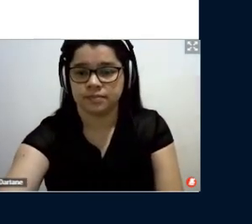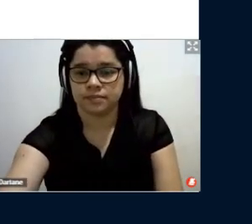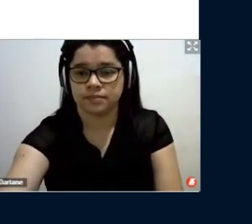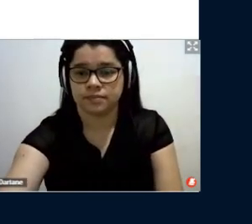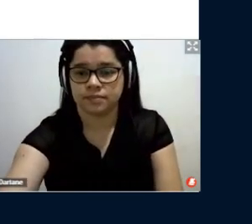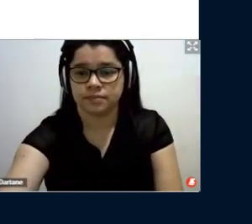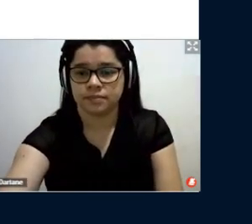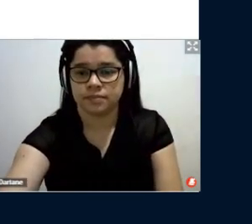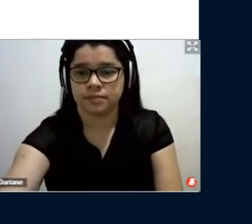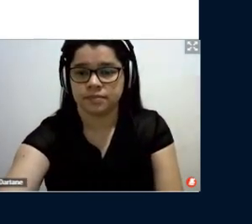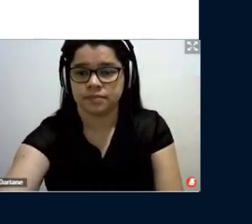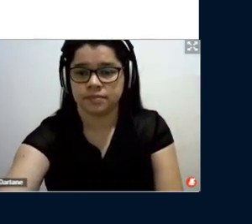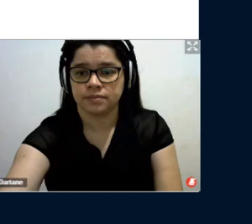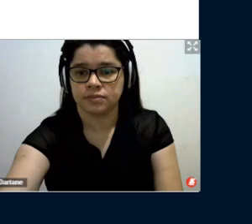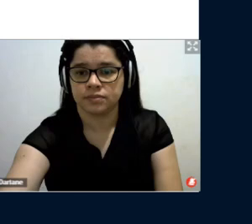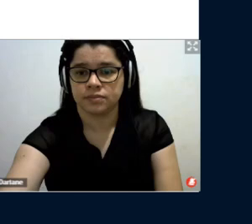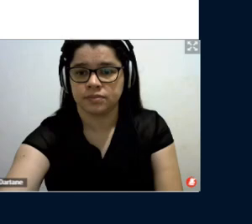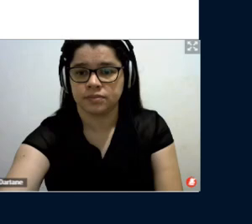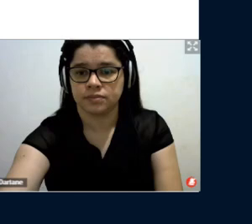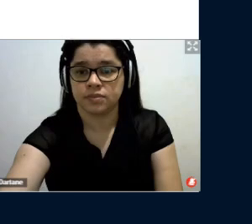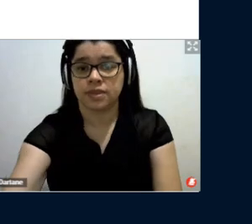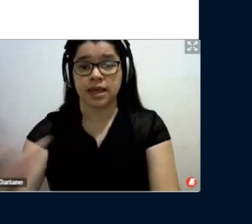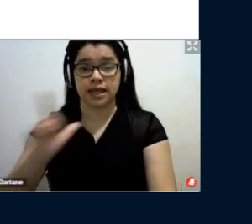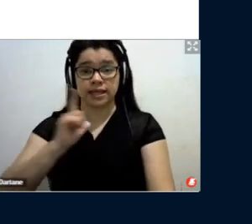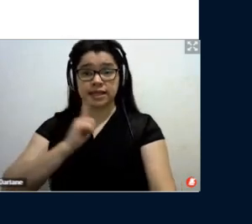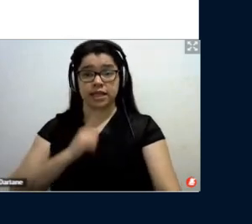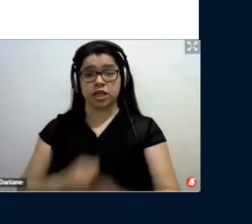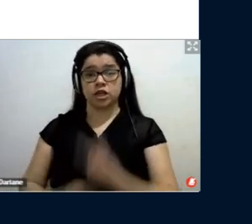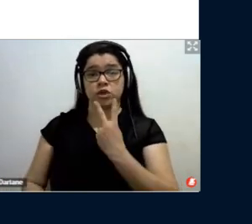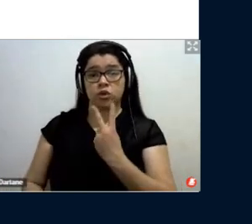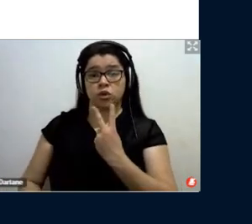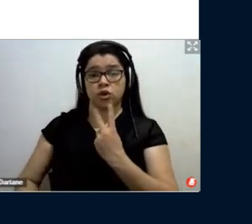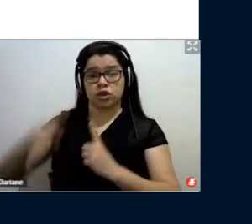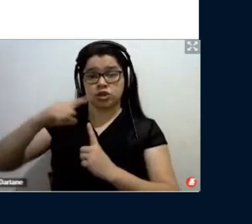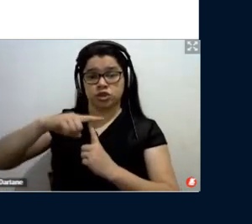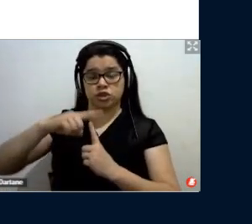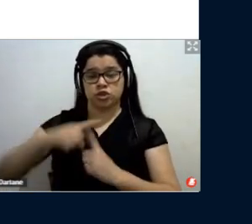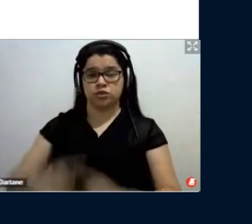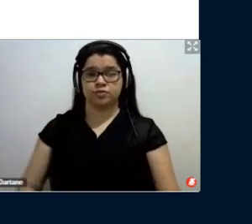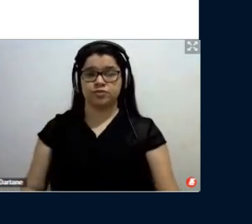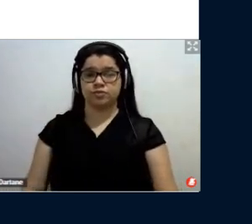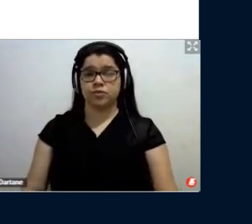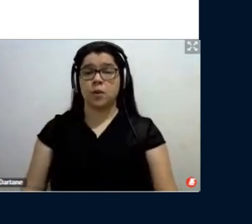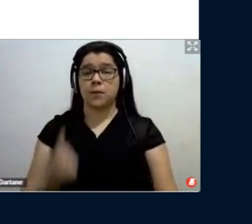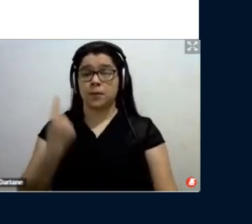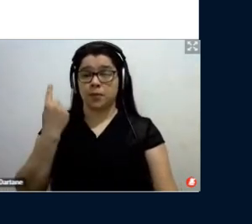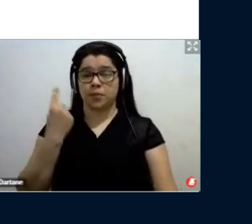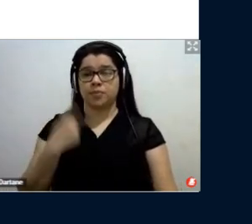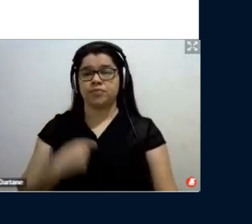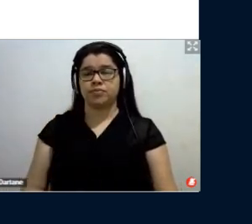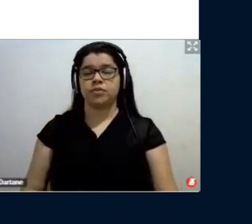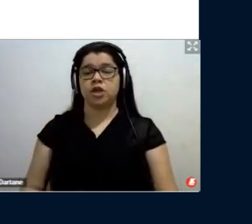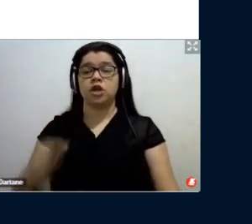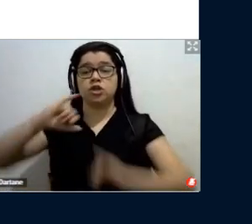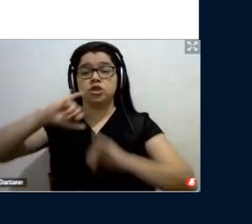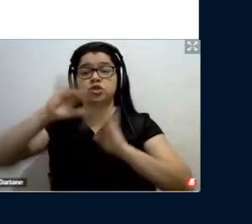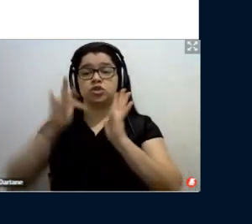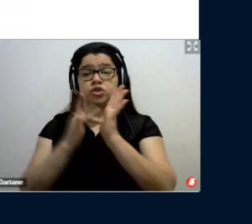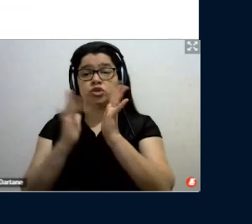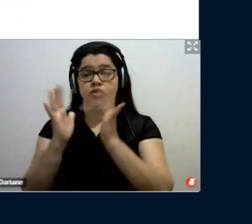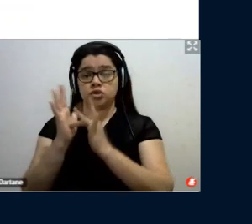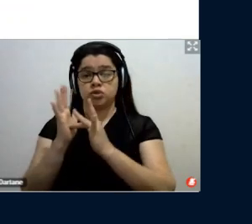de análise sintática. Tá? Jesus chorou. Jesus chorou.